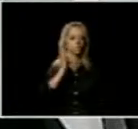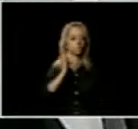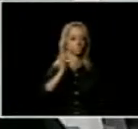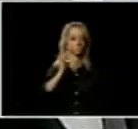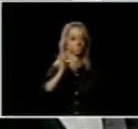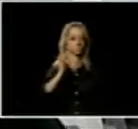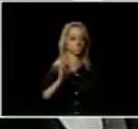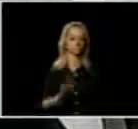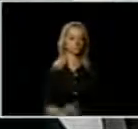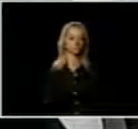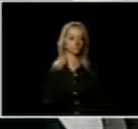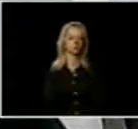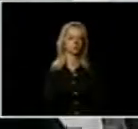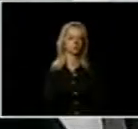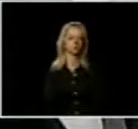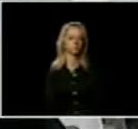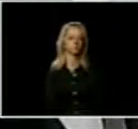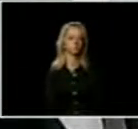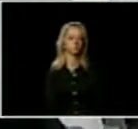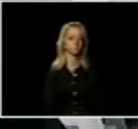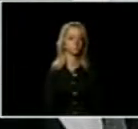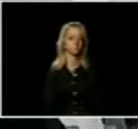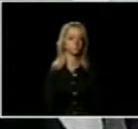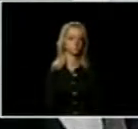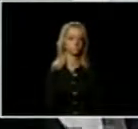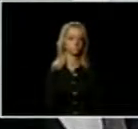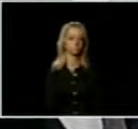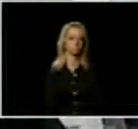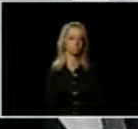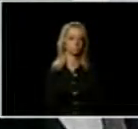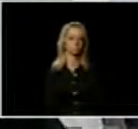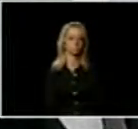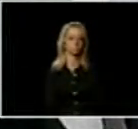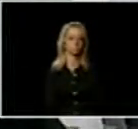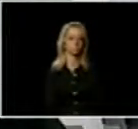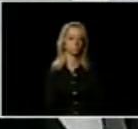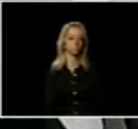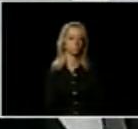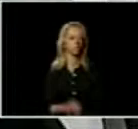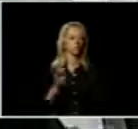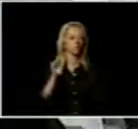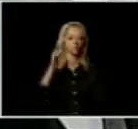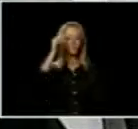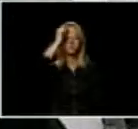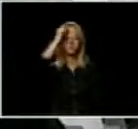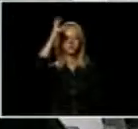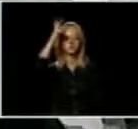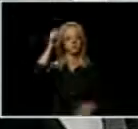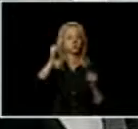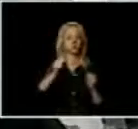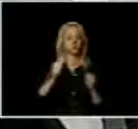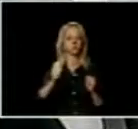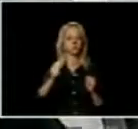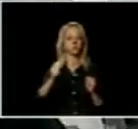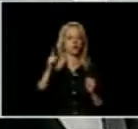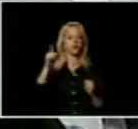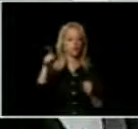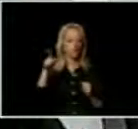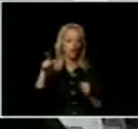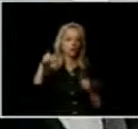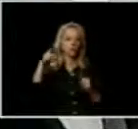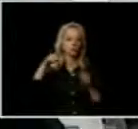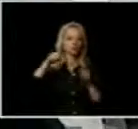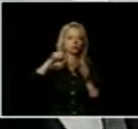É uma situação única do prefeito. É uma decisão única dele. Ele indica a pessoa da confiança